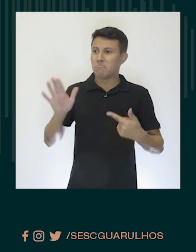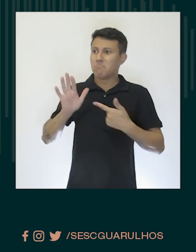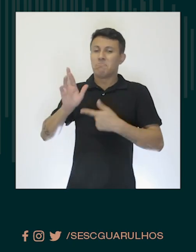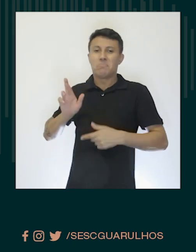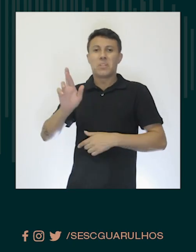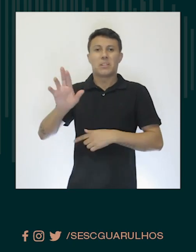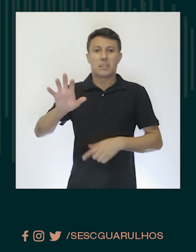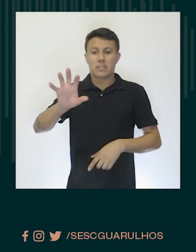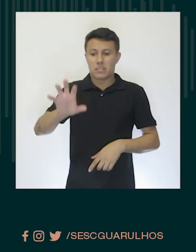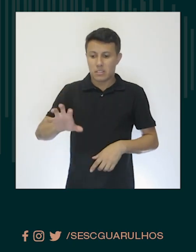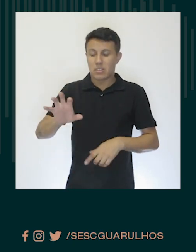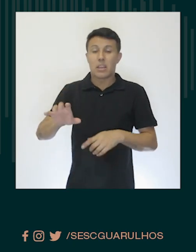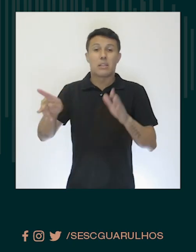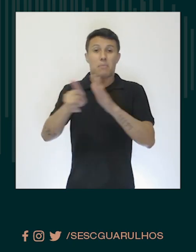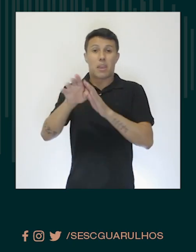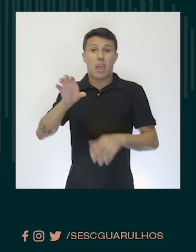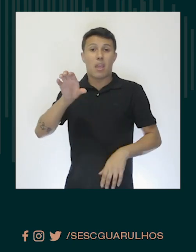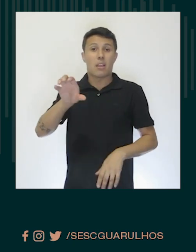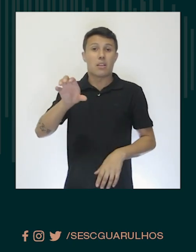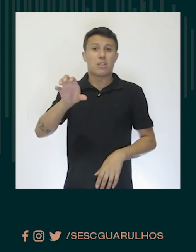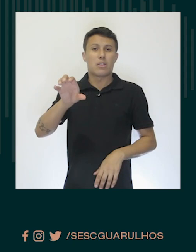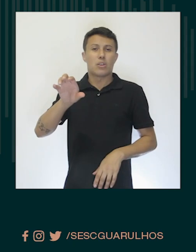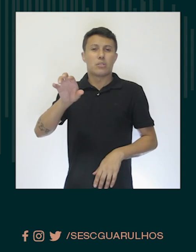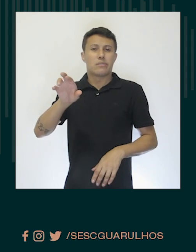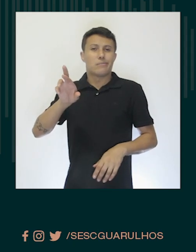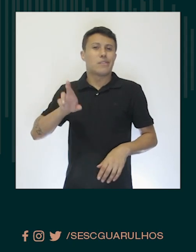Genuíno, representando a Zona Sul de SP,